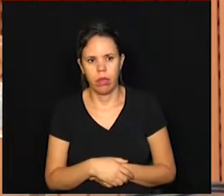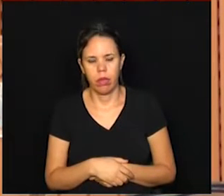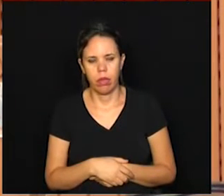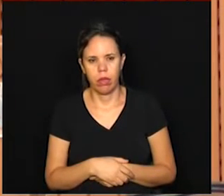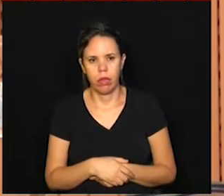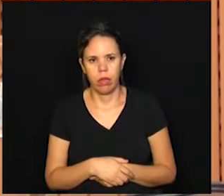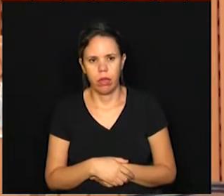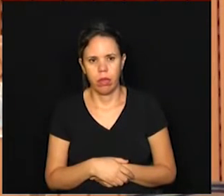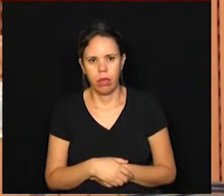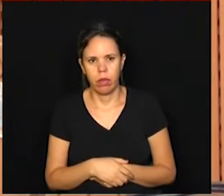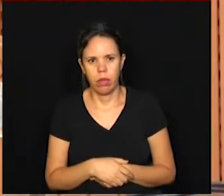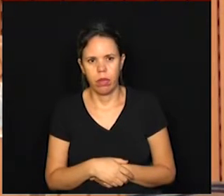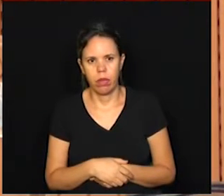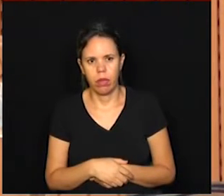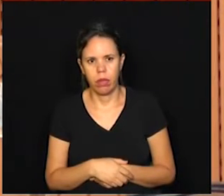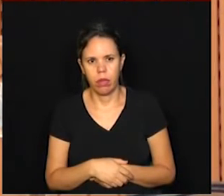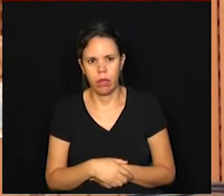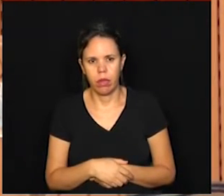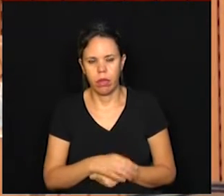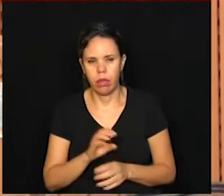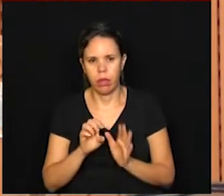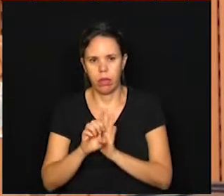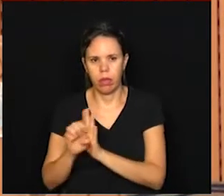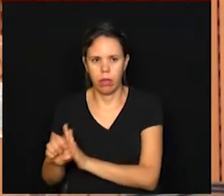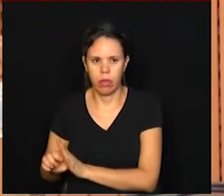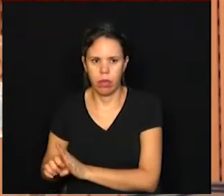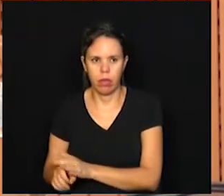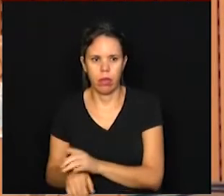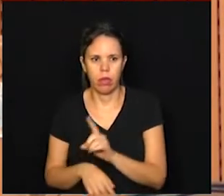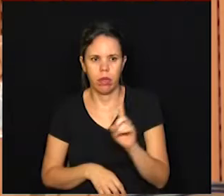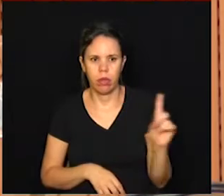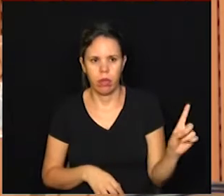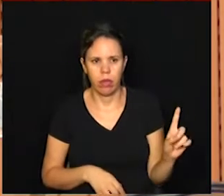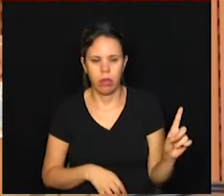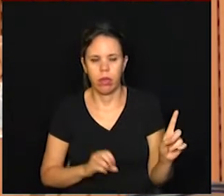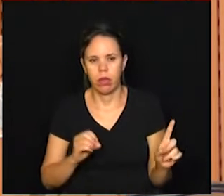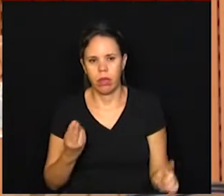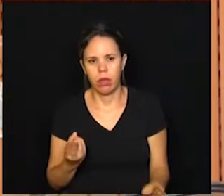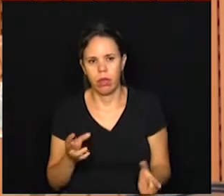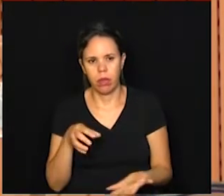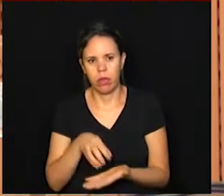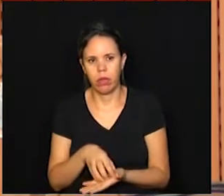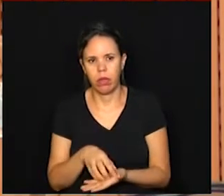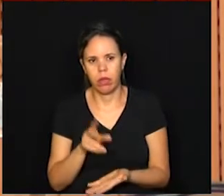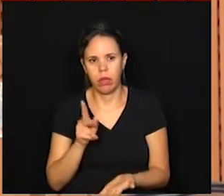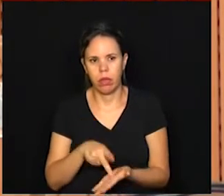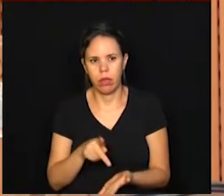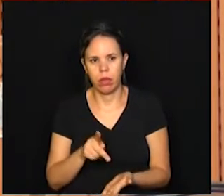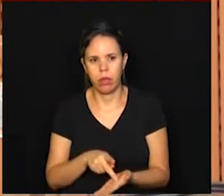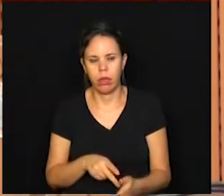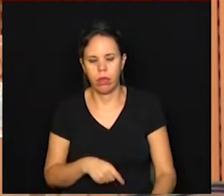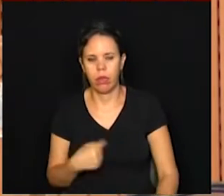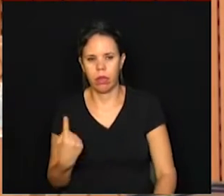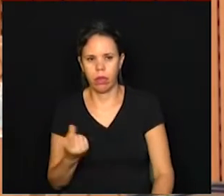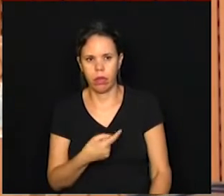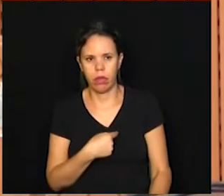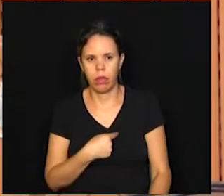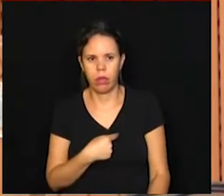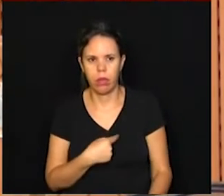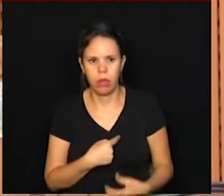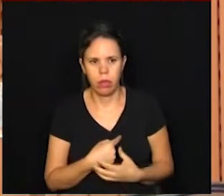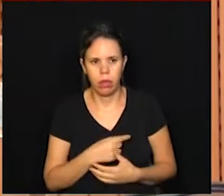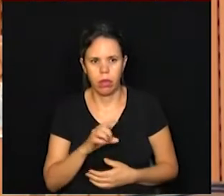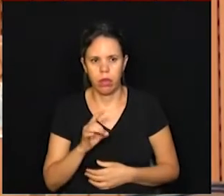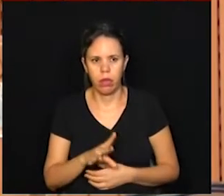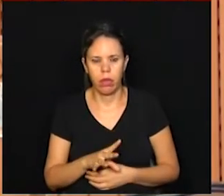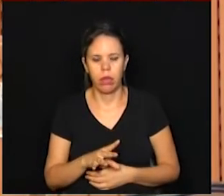sejam elas de esquerda, direita ou centro. Na verdade, nós somos